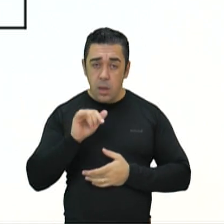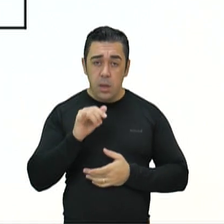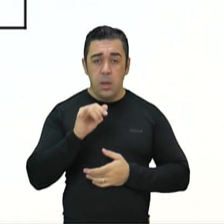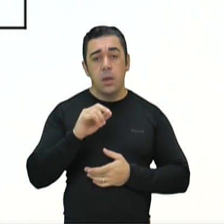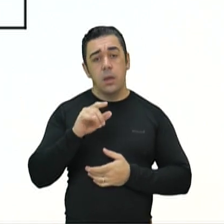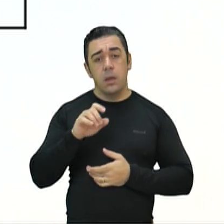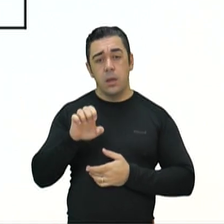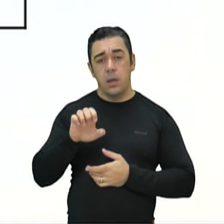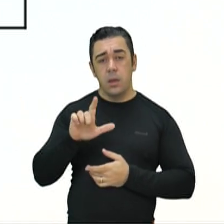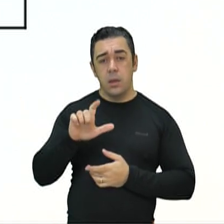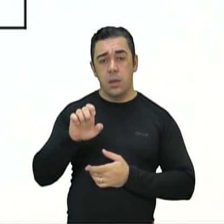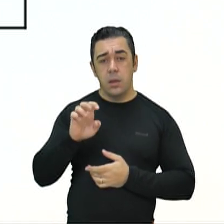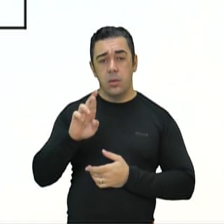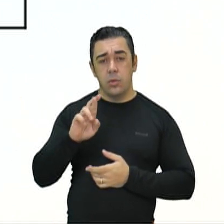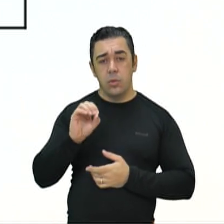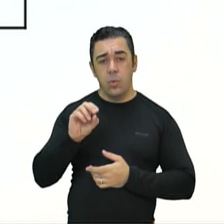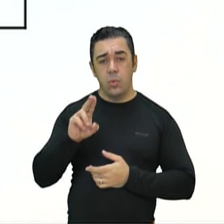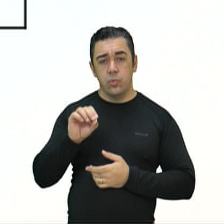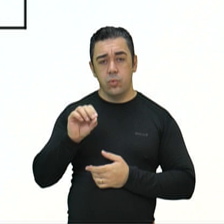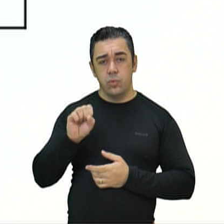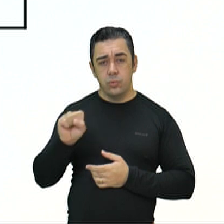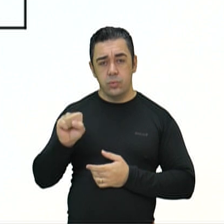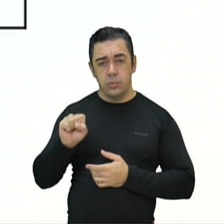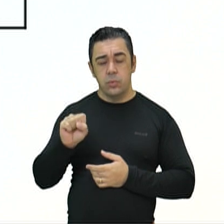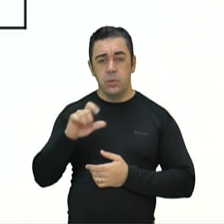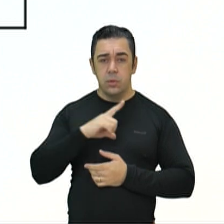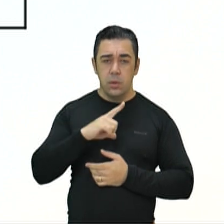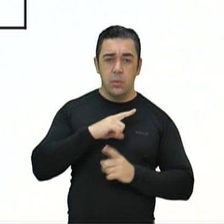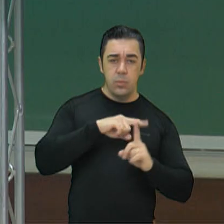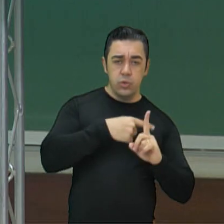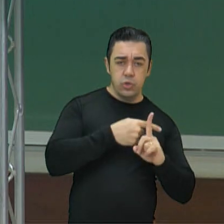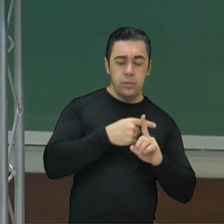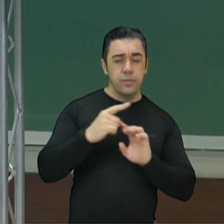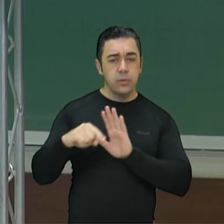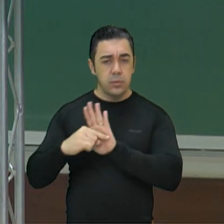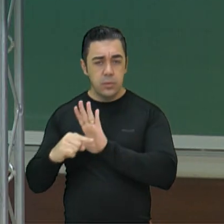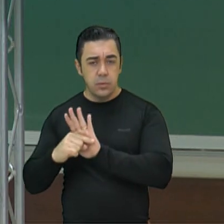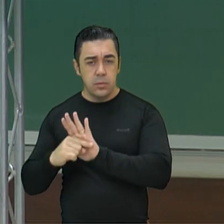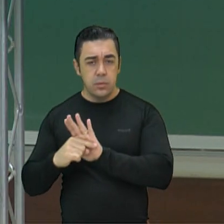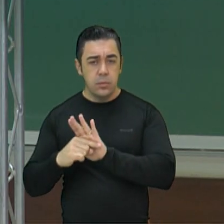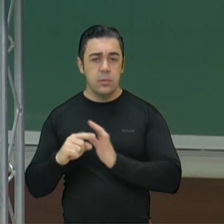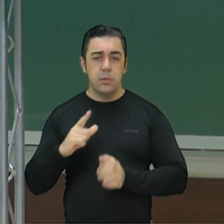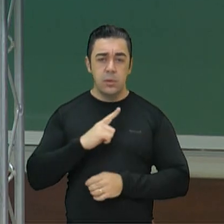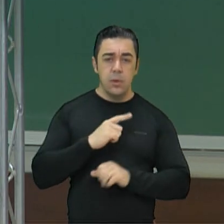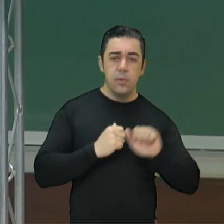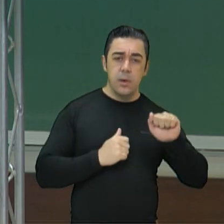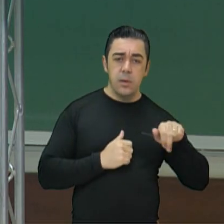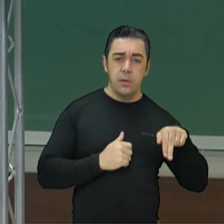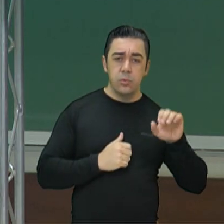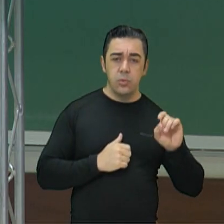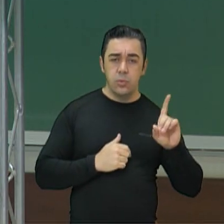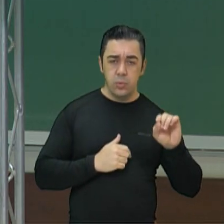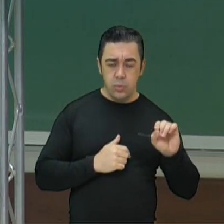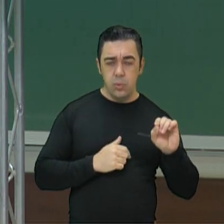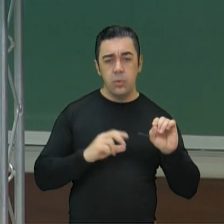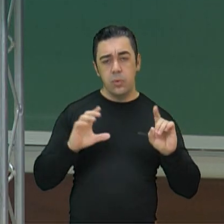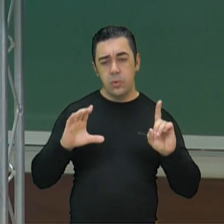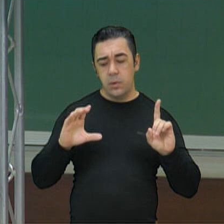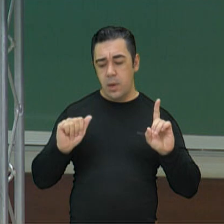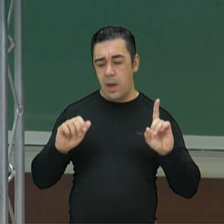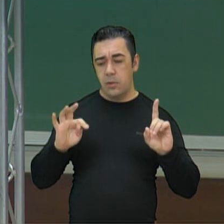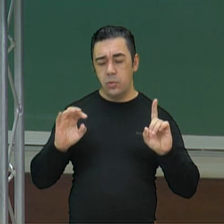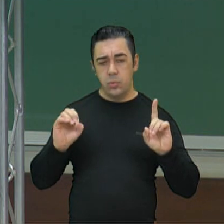eletrodos, positivo e negativo, o ânodo e o cátodo. No caso aqui, o menorzinho aqui, que é o negativo,